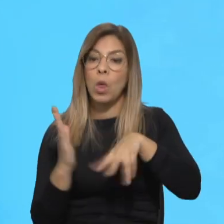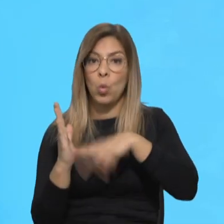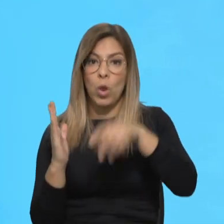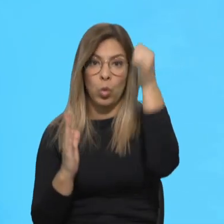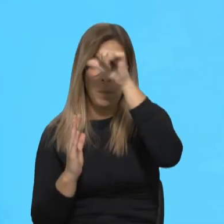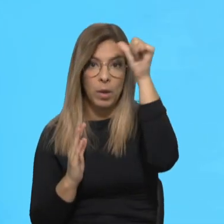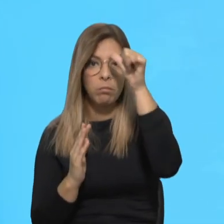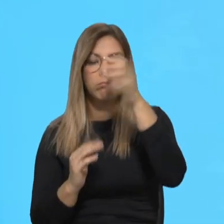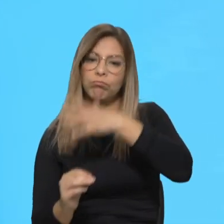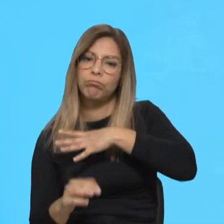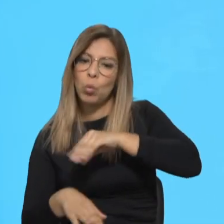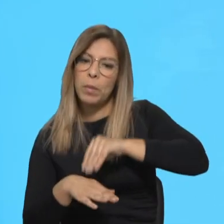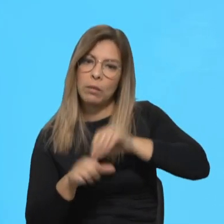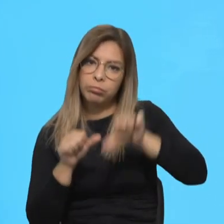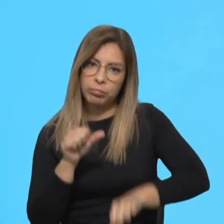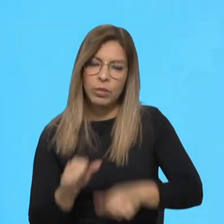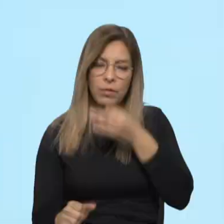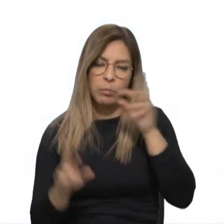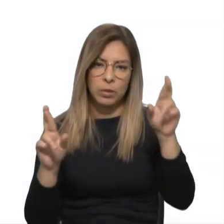nos falar de esperança.